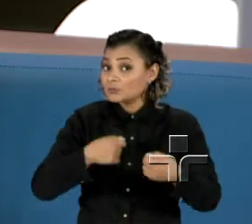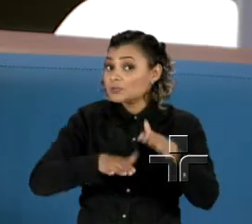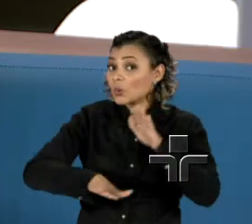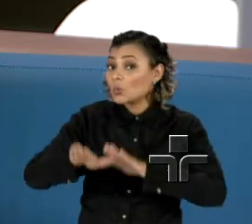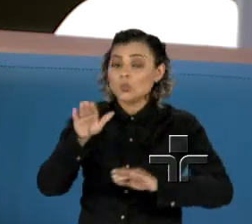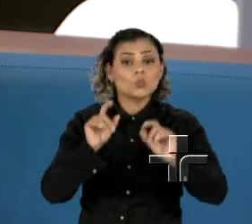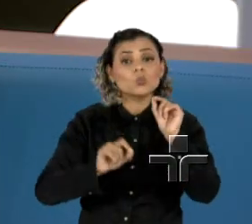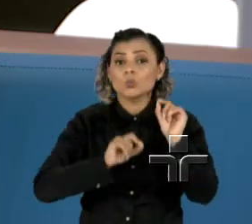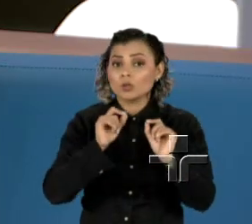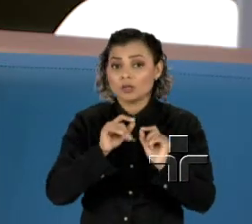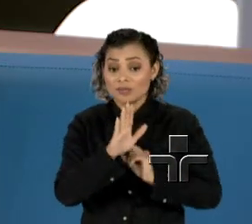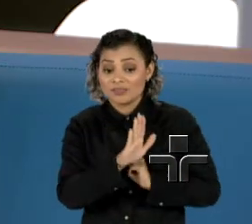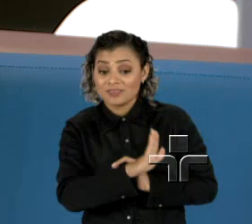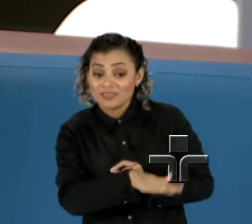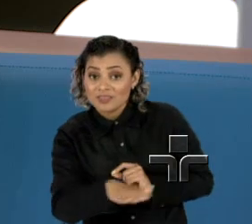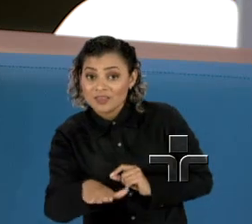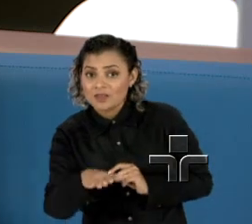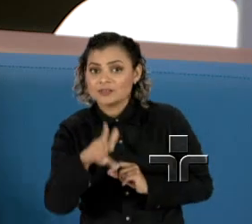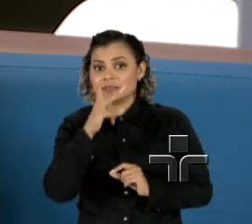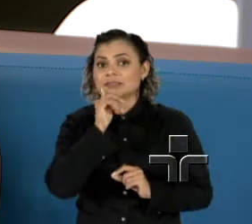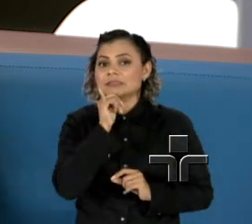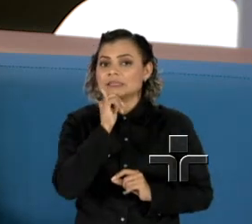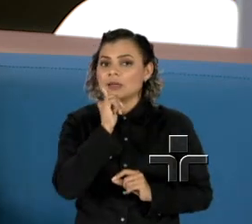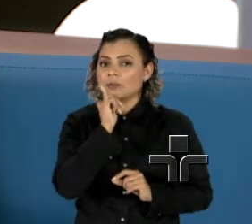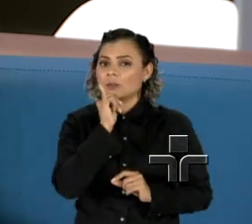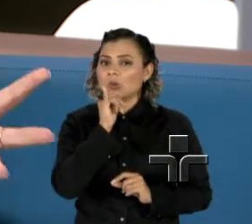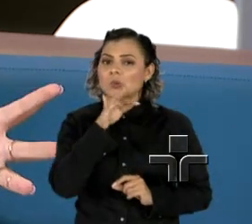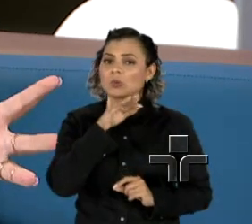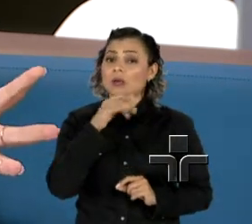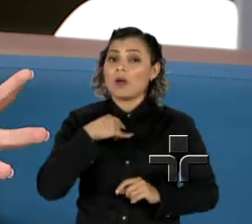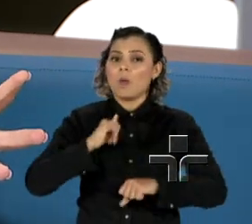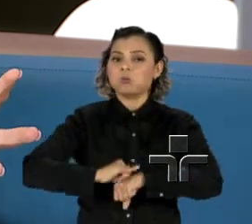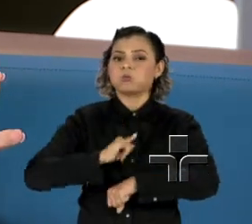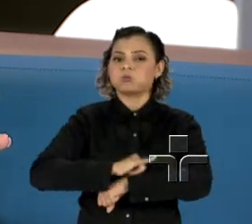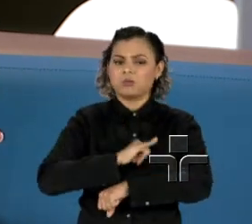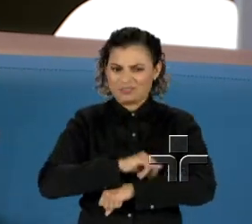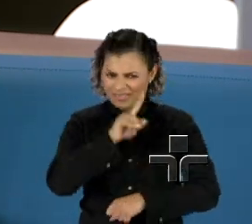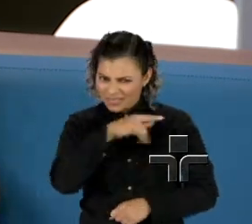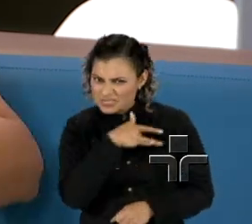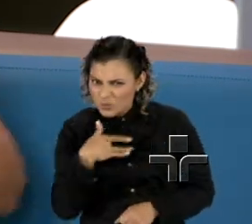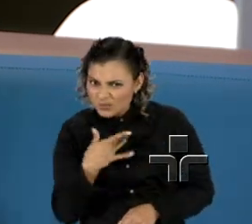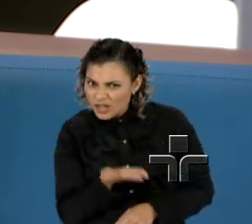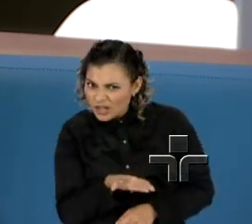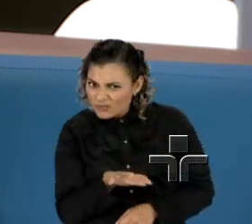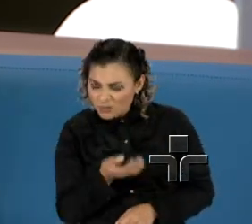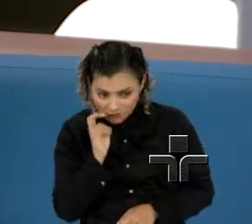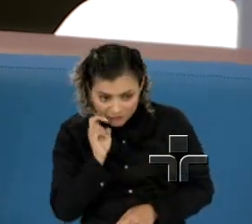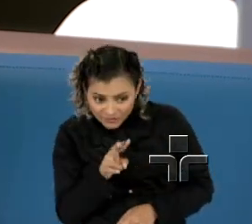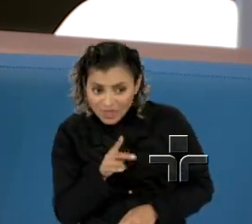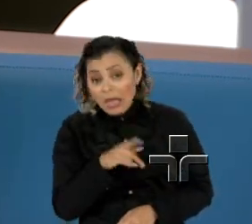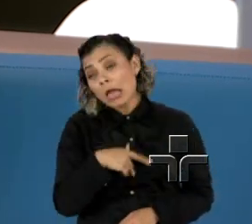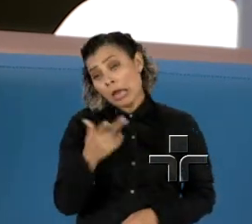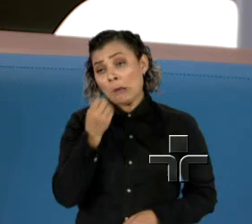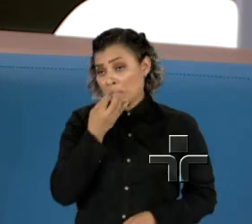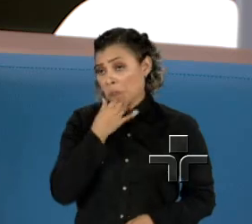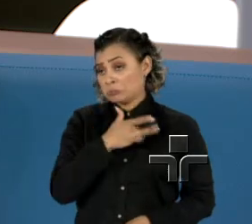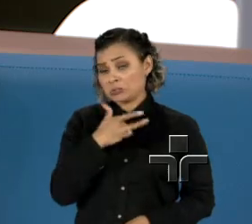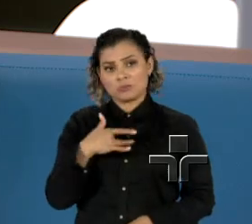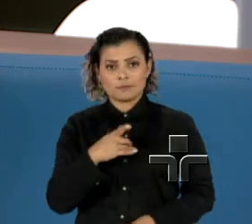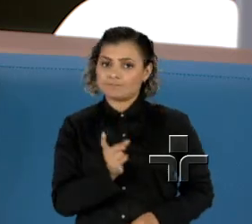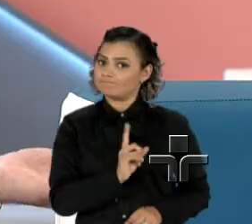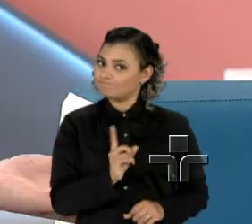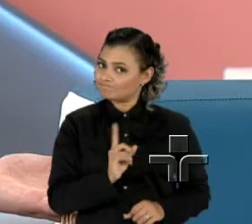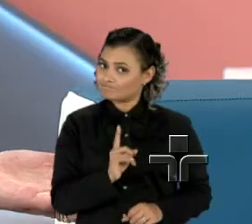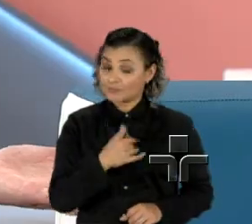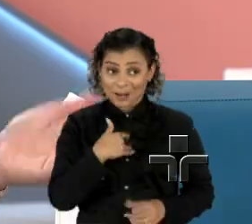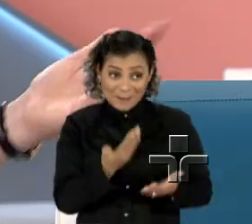porque a gente tem aquelas crianças mal nutridas e gordinhas, né? Que são... O